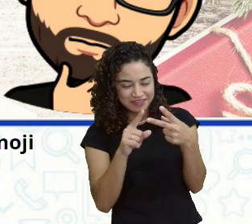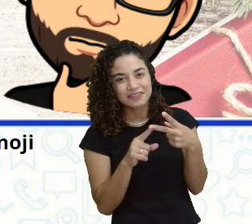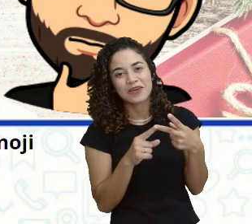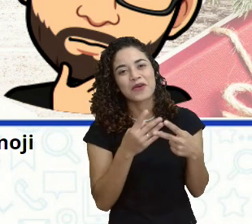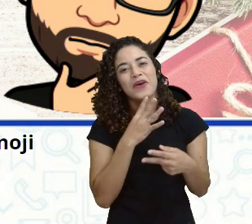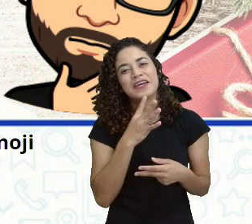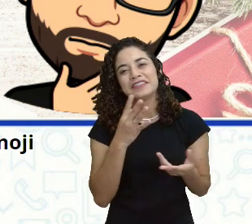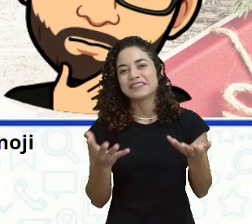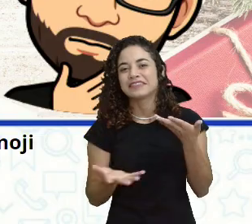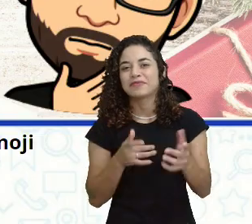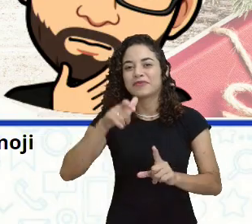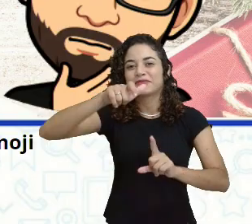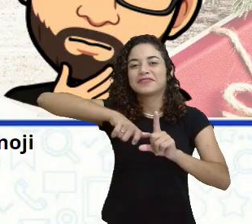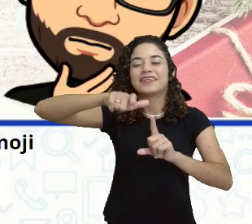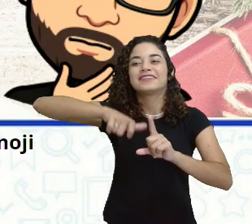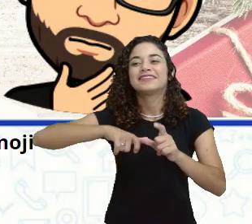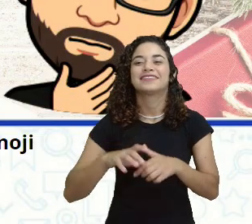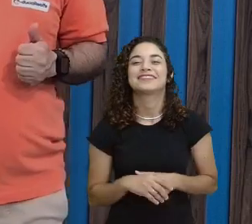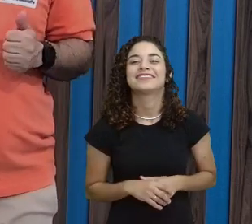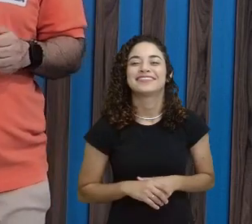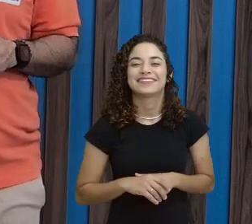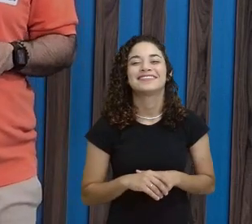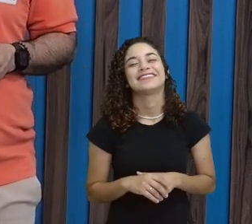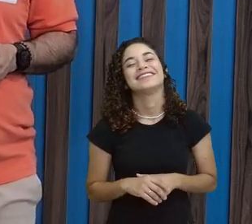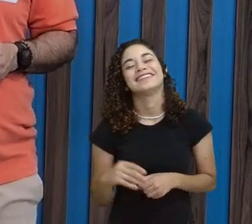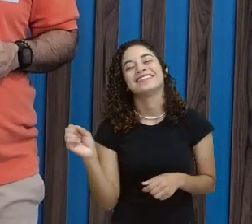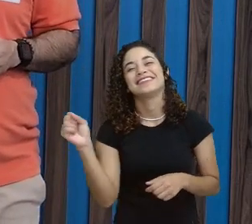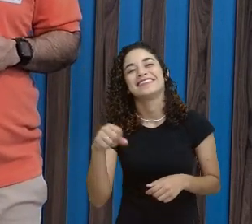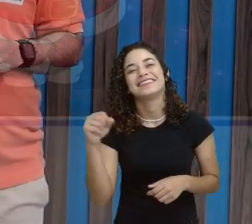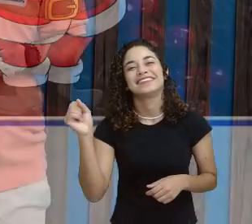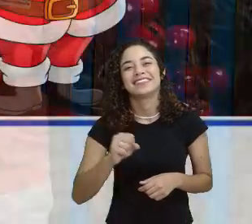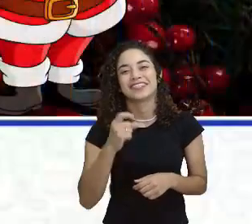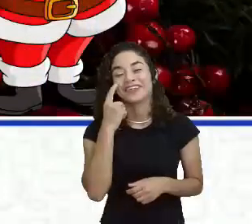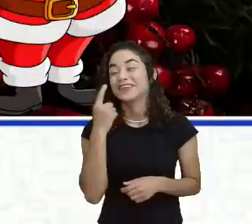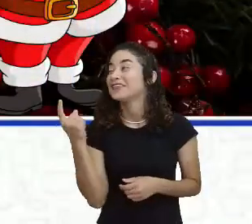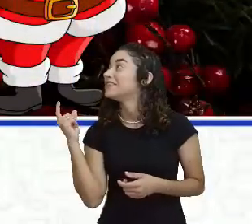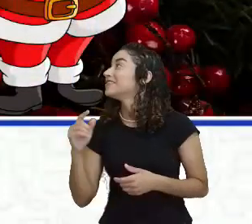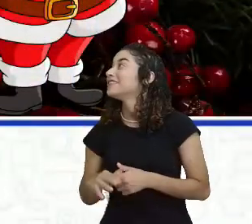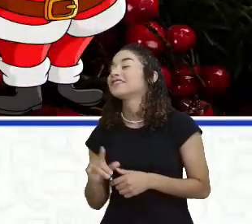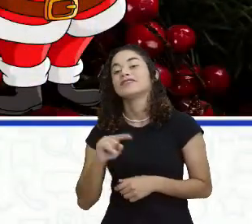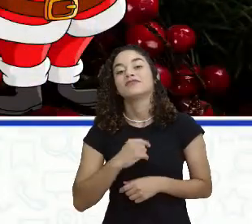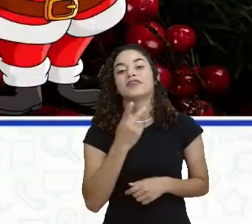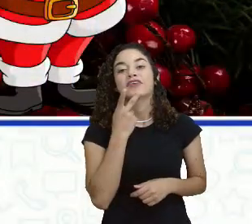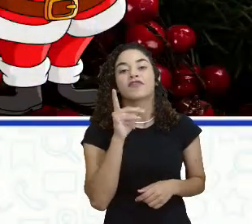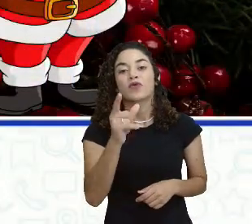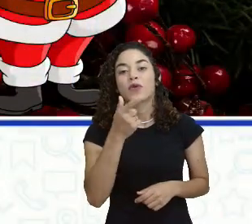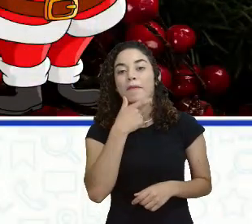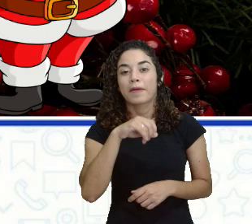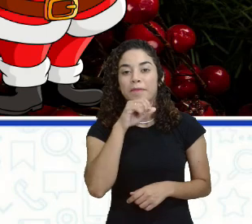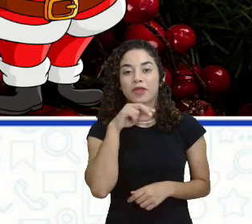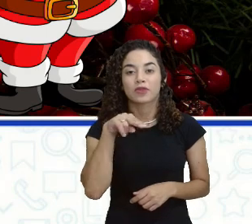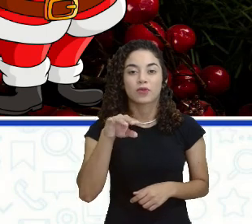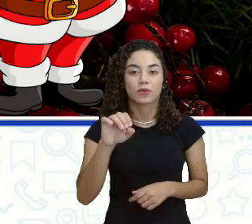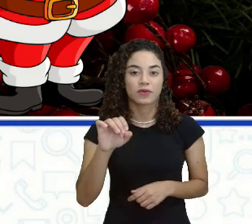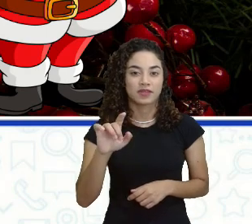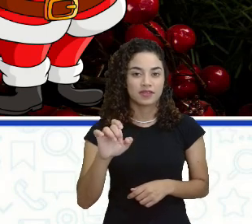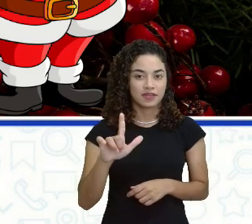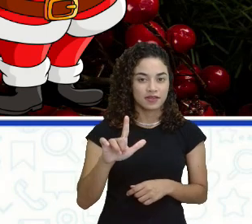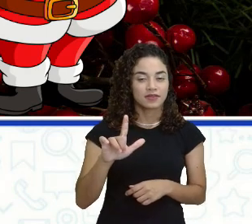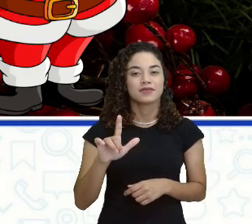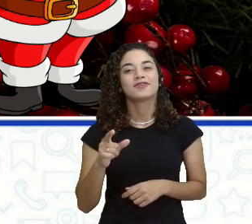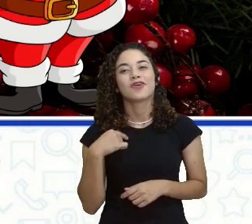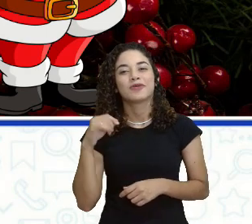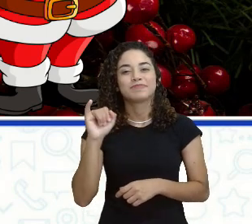Aí o personagem é isso aí, ó. Então, a gente tá falando aí, ó, do Papai Noel. Certo?